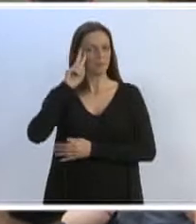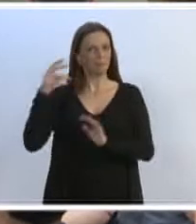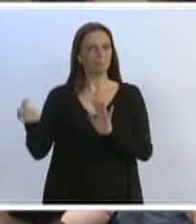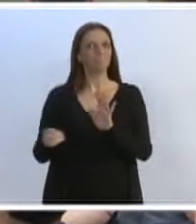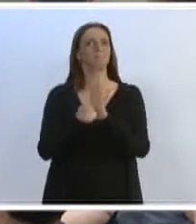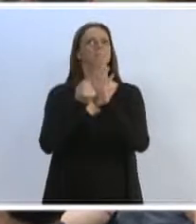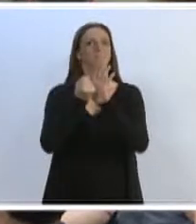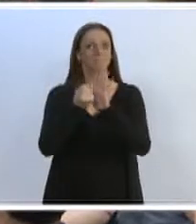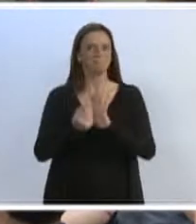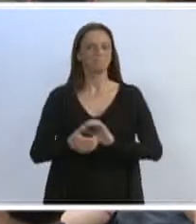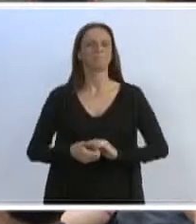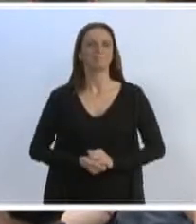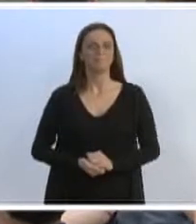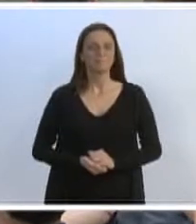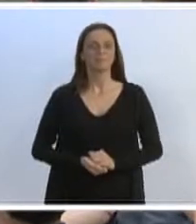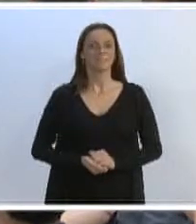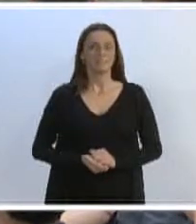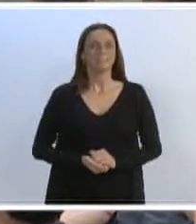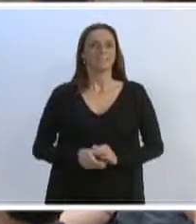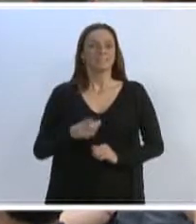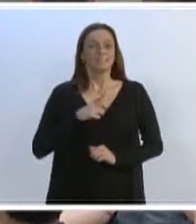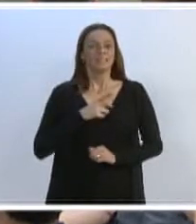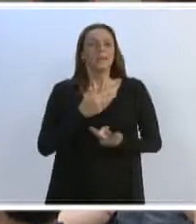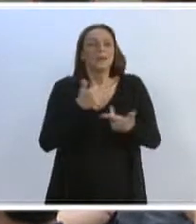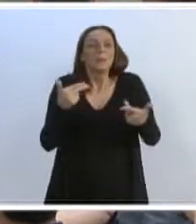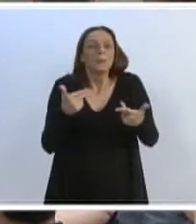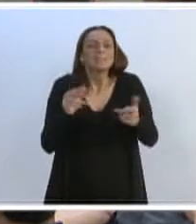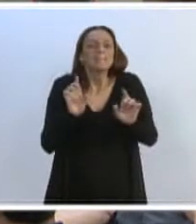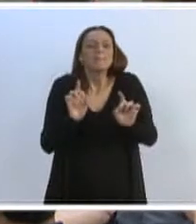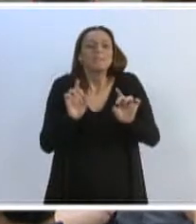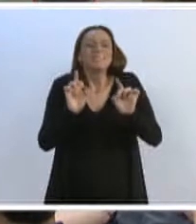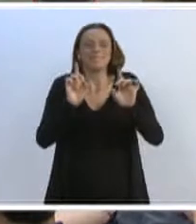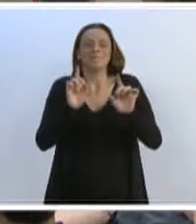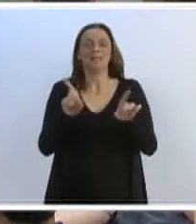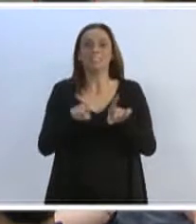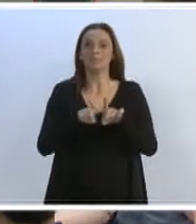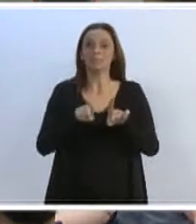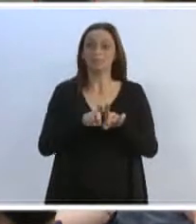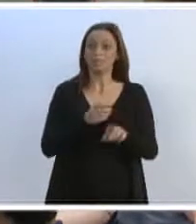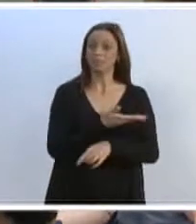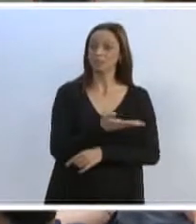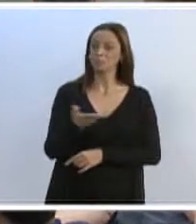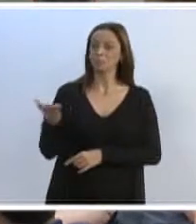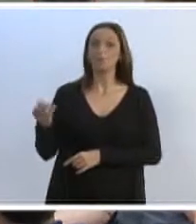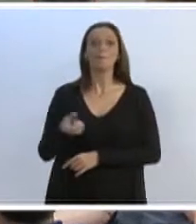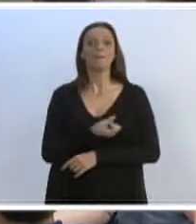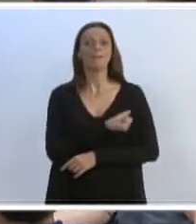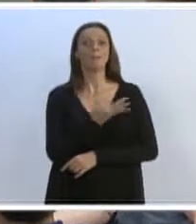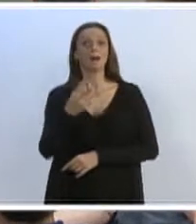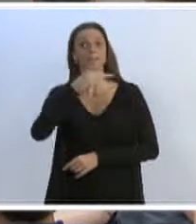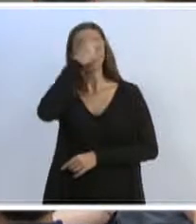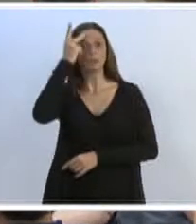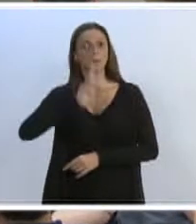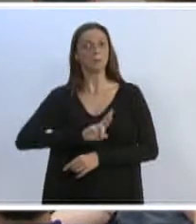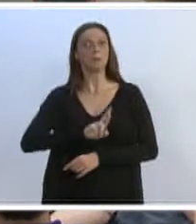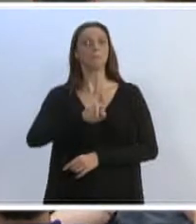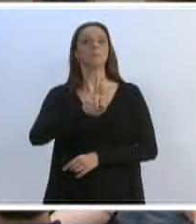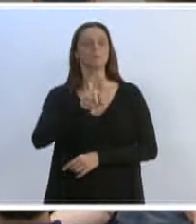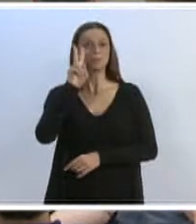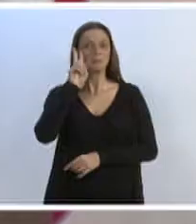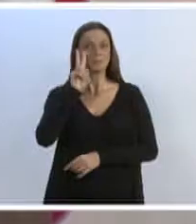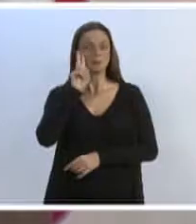Muito boa noite a todas as senhoras, a todos os senhores, toda a comunidade aqui presente. Eu vou me permitir saudar todas as autoridades na pessoa do presidente da